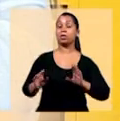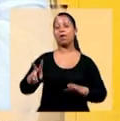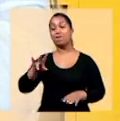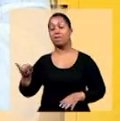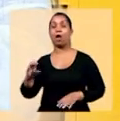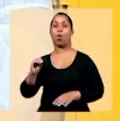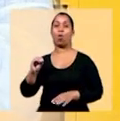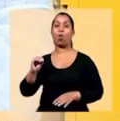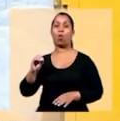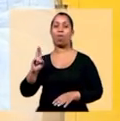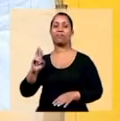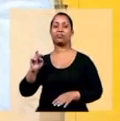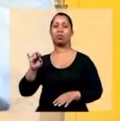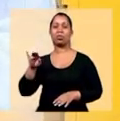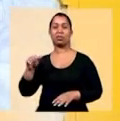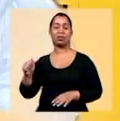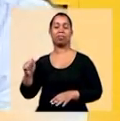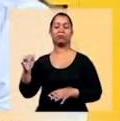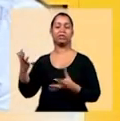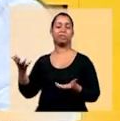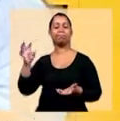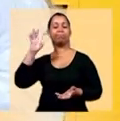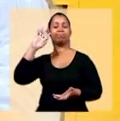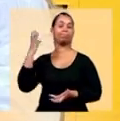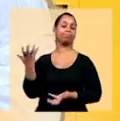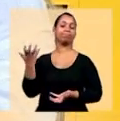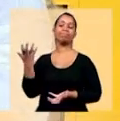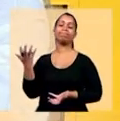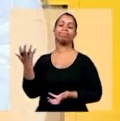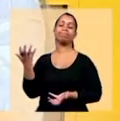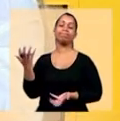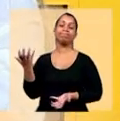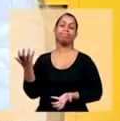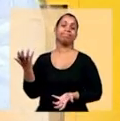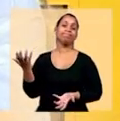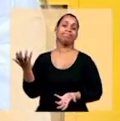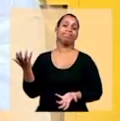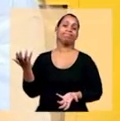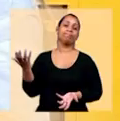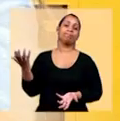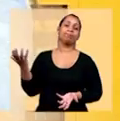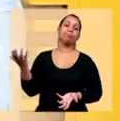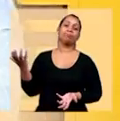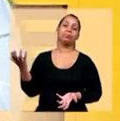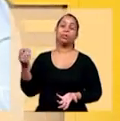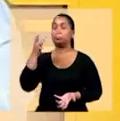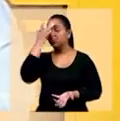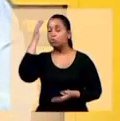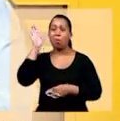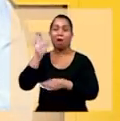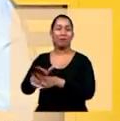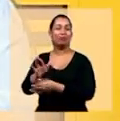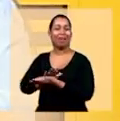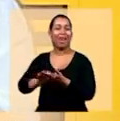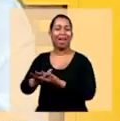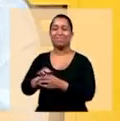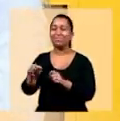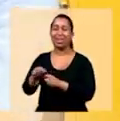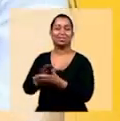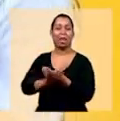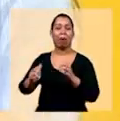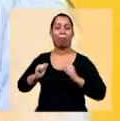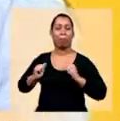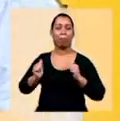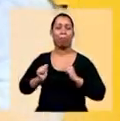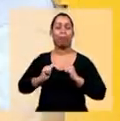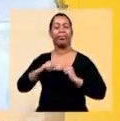cai na ouvidoria e não é tomada a decisão, não toma decisão, não. Ninguém faz nada. Não é? Às vezes